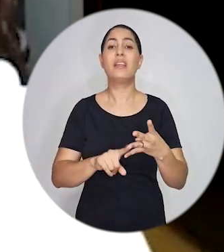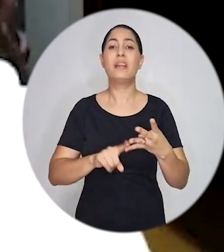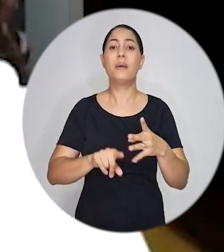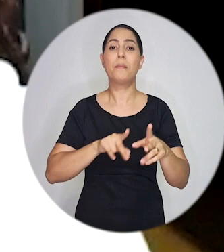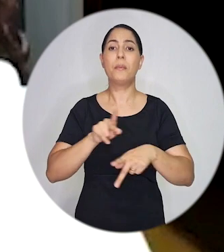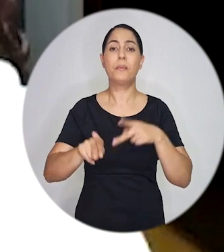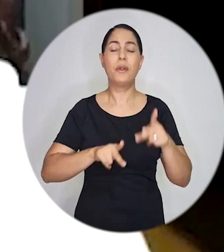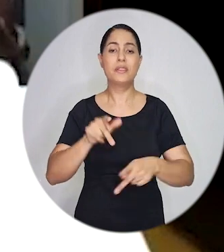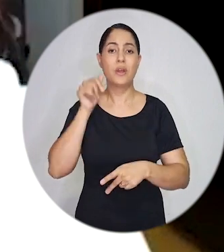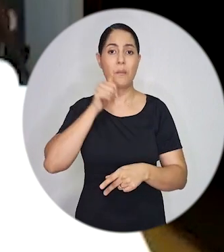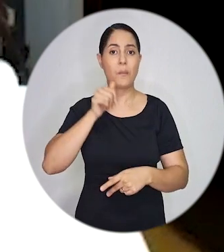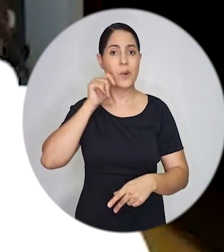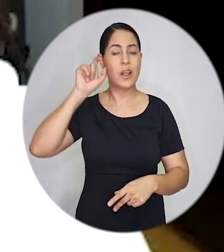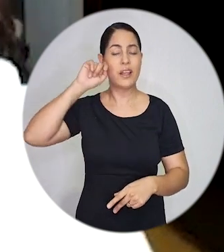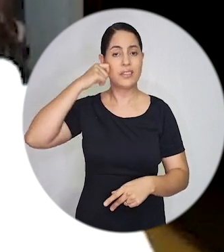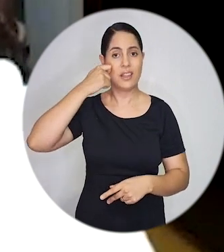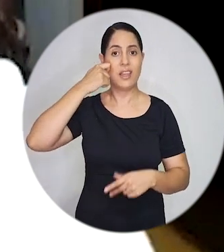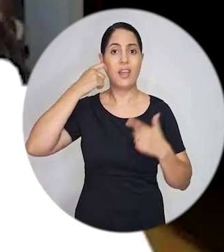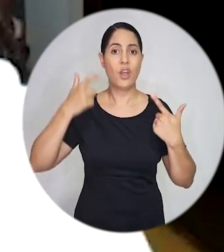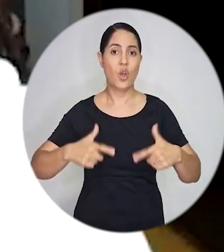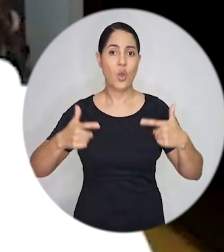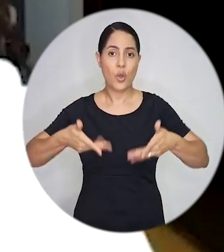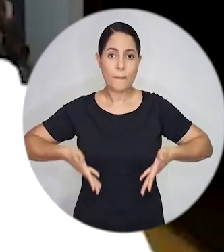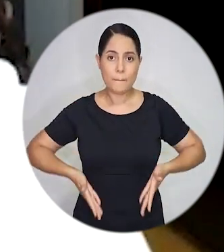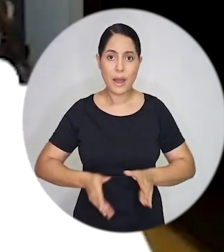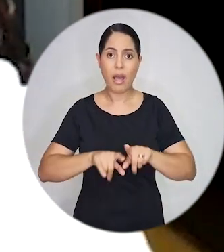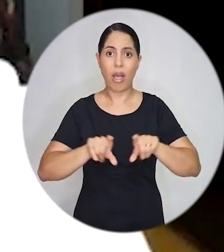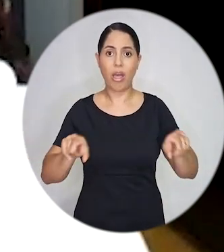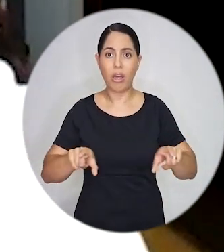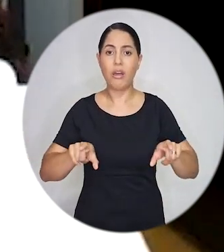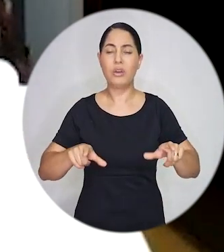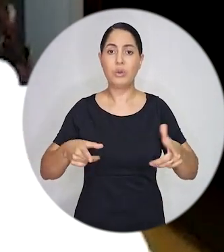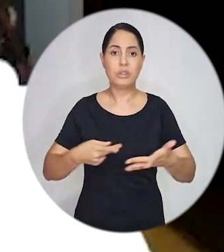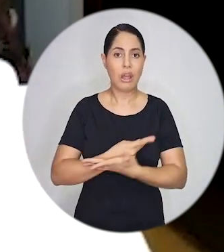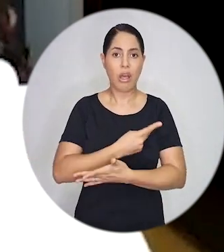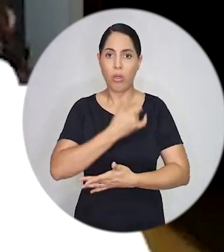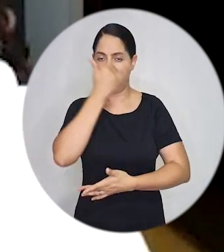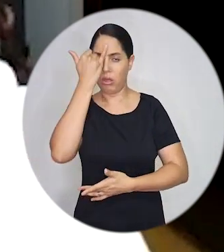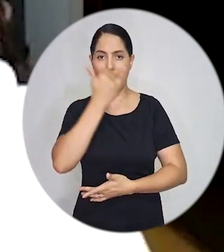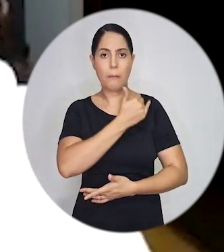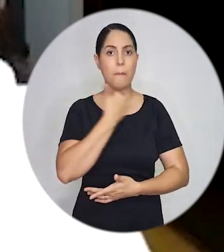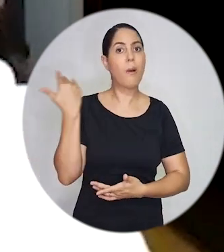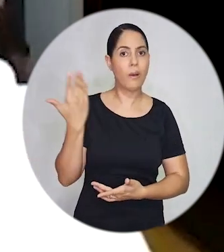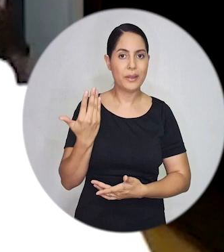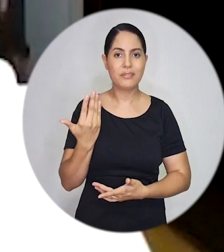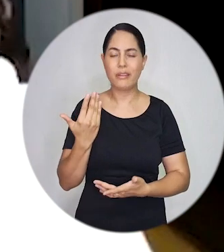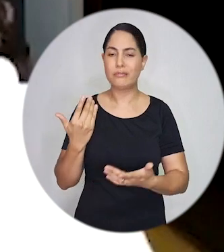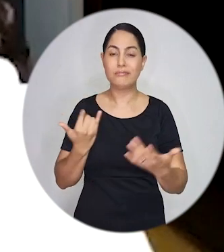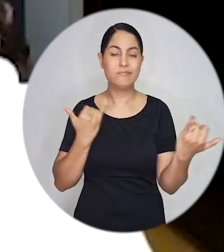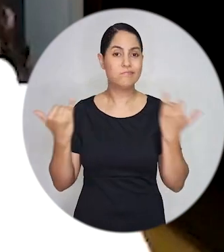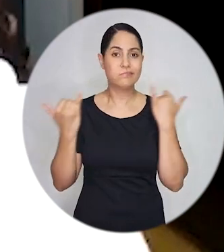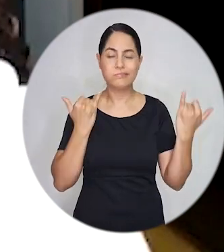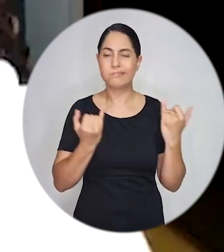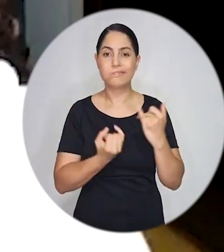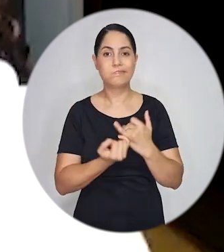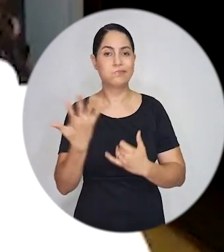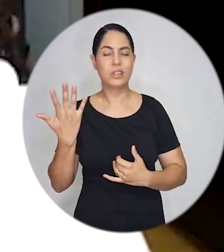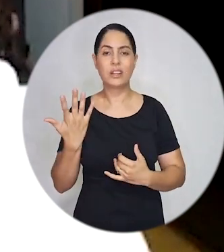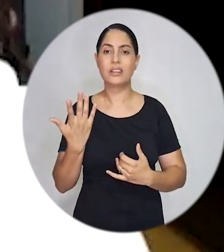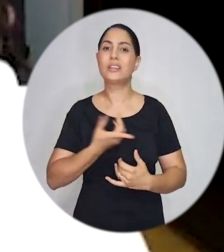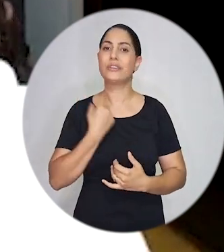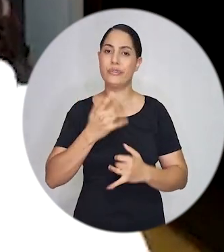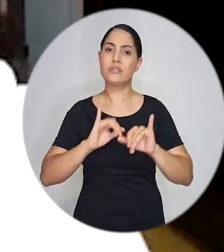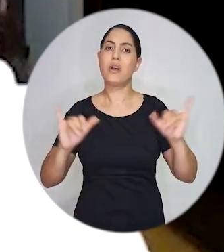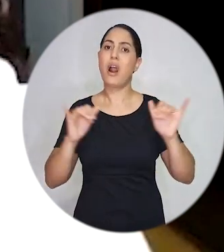mulheres negras as que mais morrem nos trabalhos de parto, enfim, é uma série de informações que a